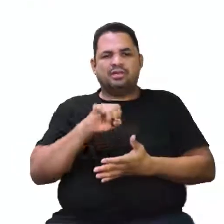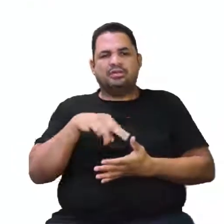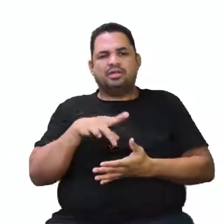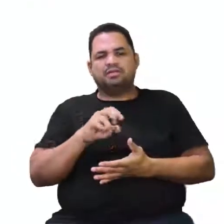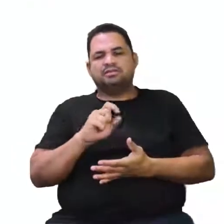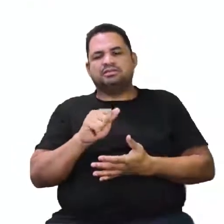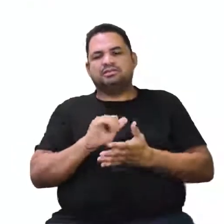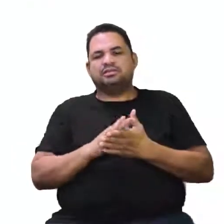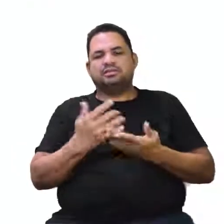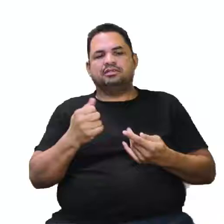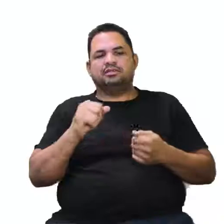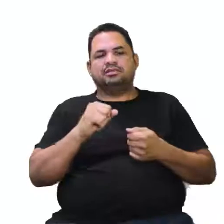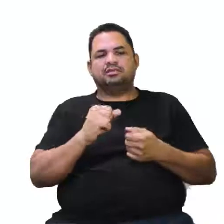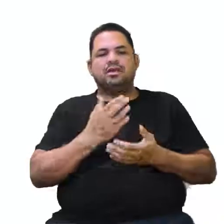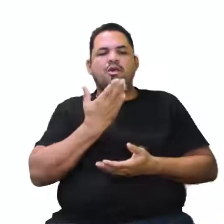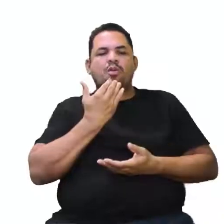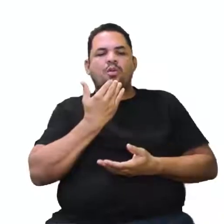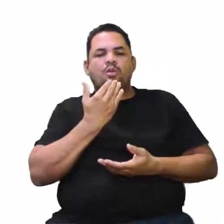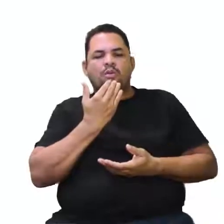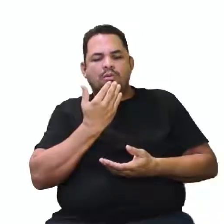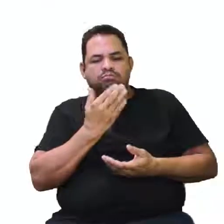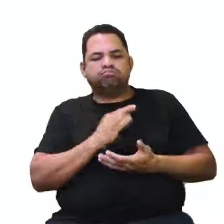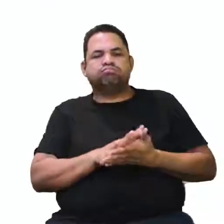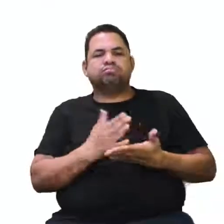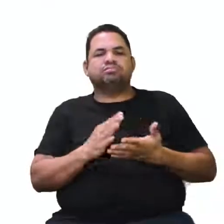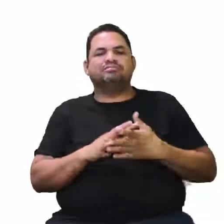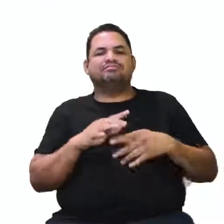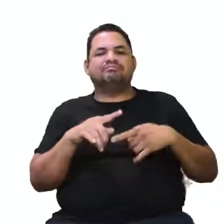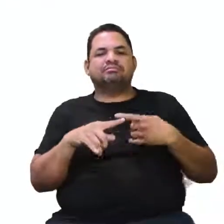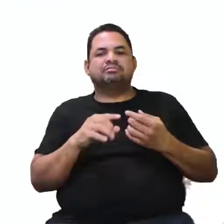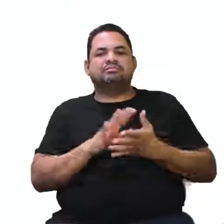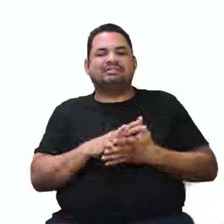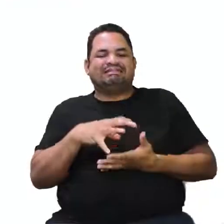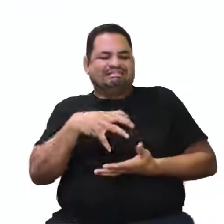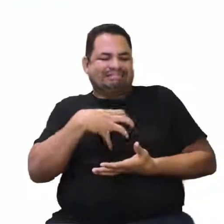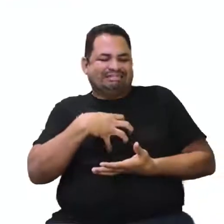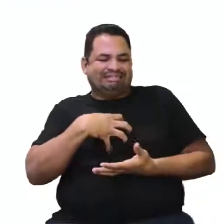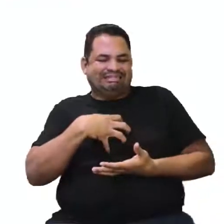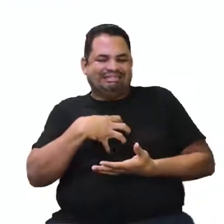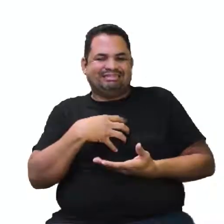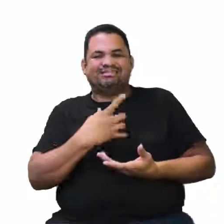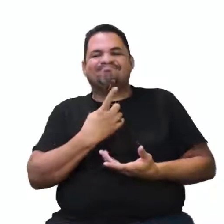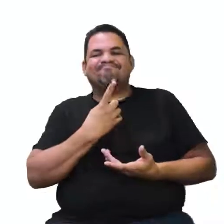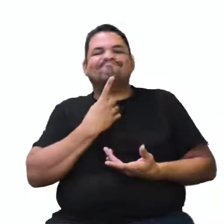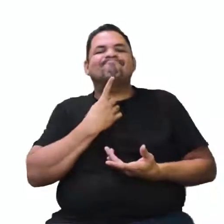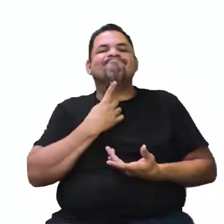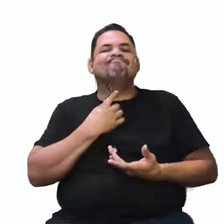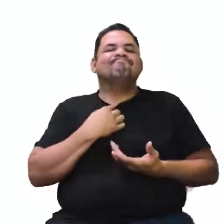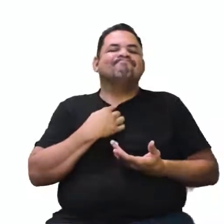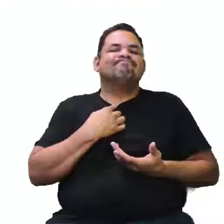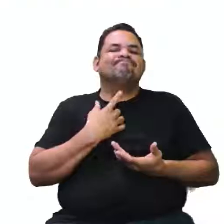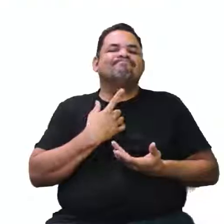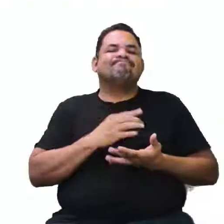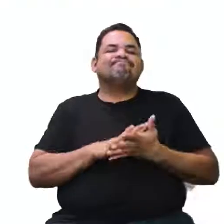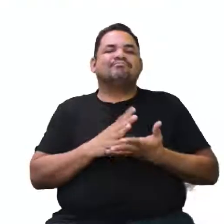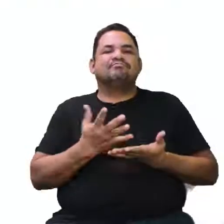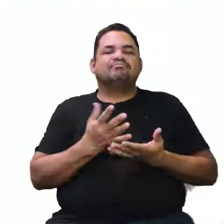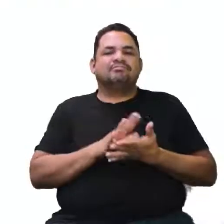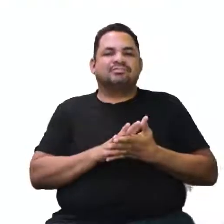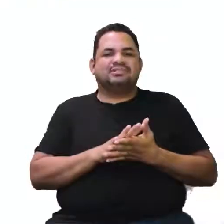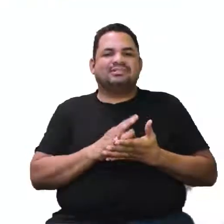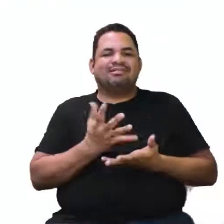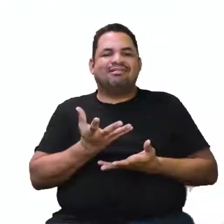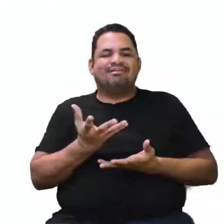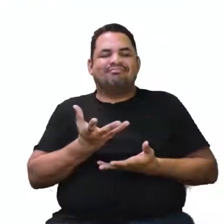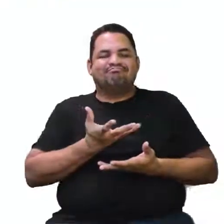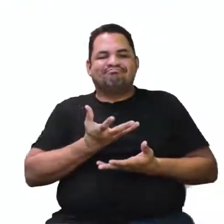anorexia. Eu como, tudo bem, mas eu sinto aquele desejo e aquela tendência muito